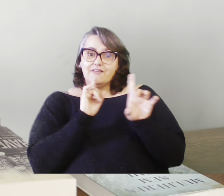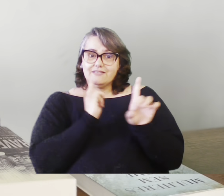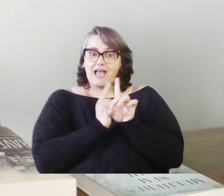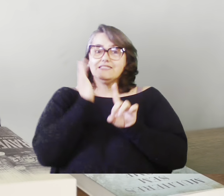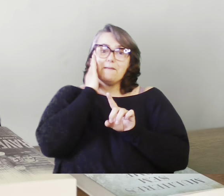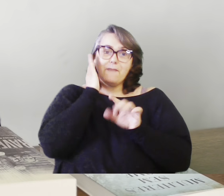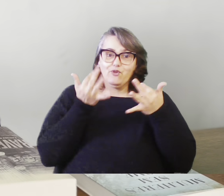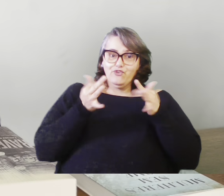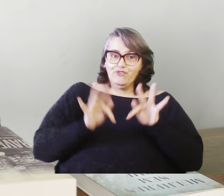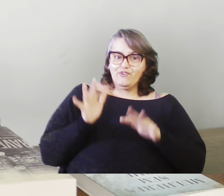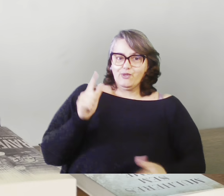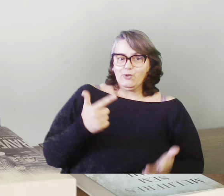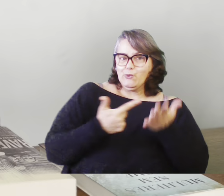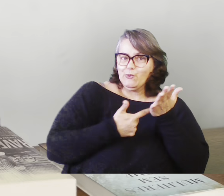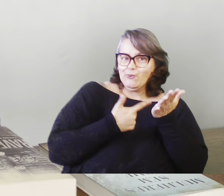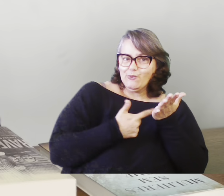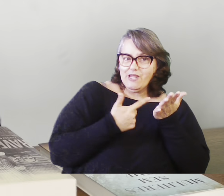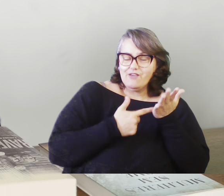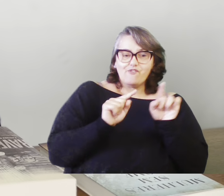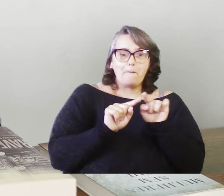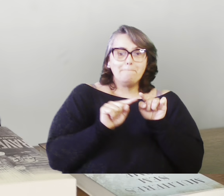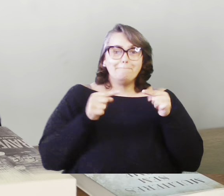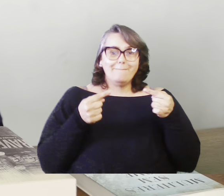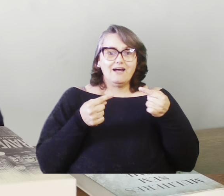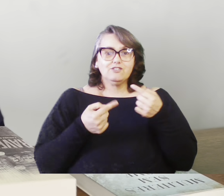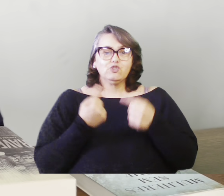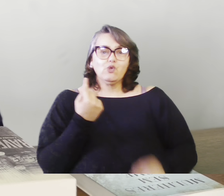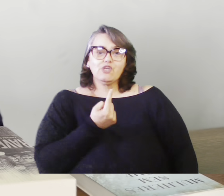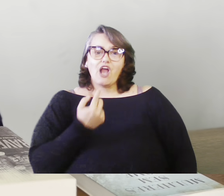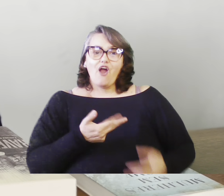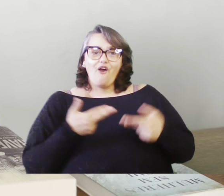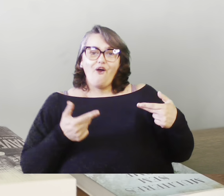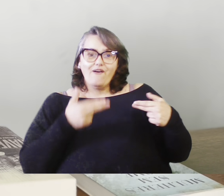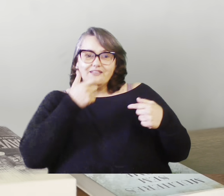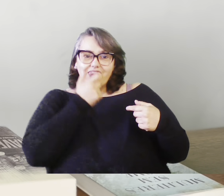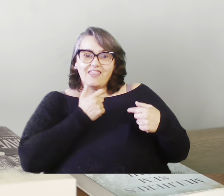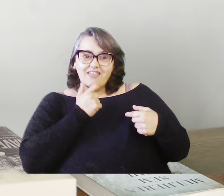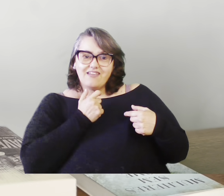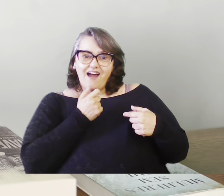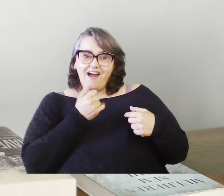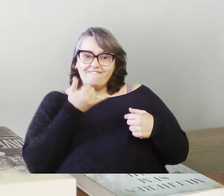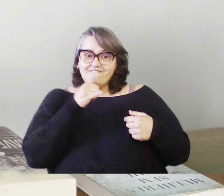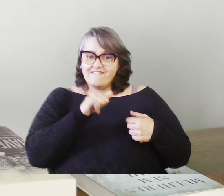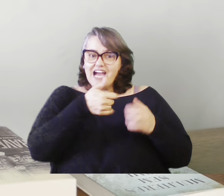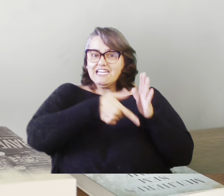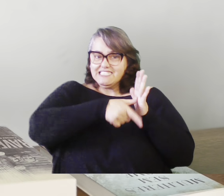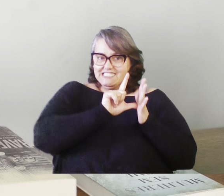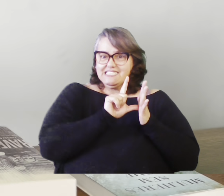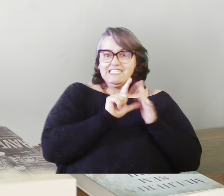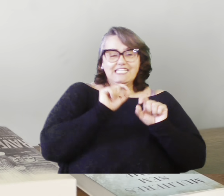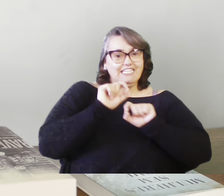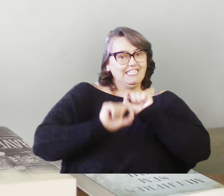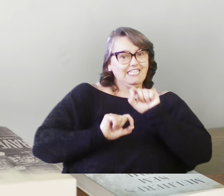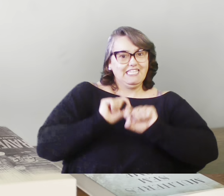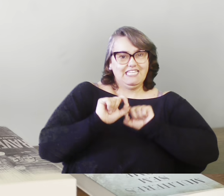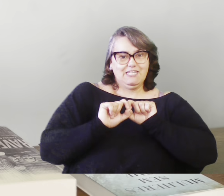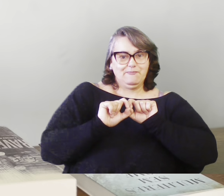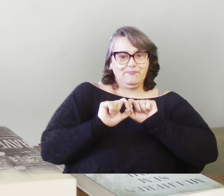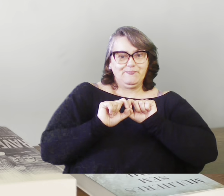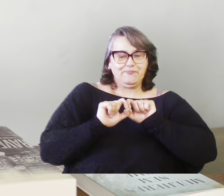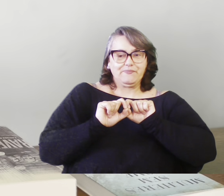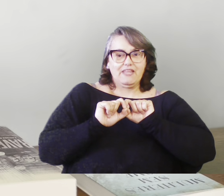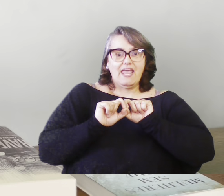Isso você também só vai saber no final do livro, mas a única coisa que eu acho que vale a pena adiantar